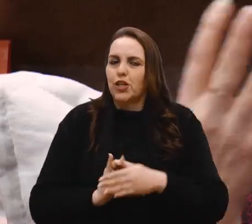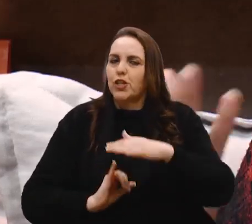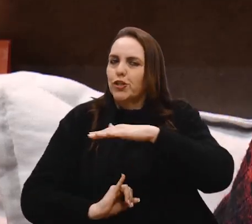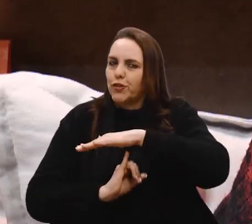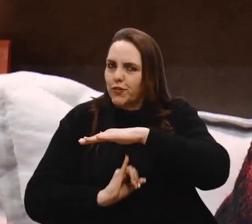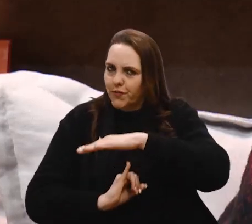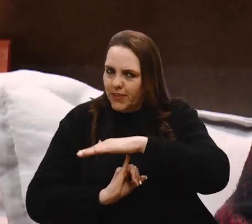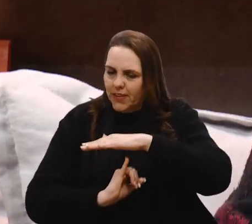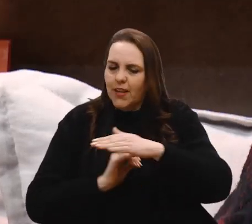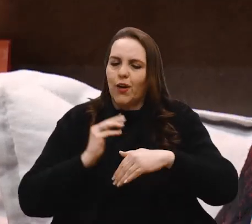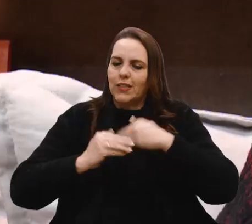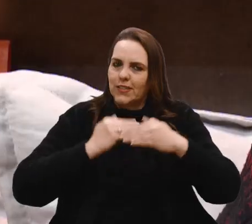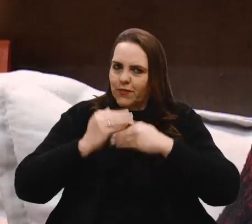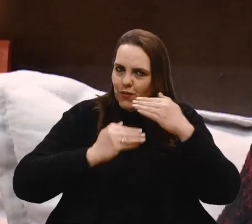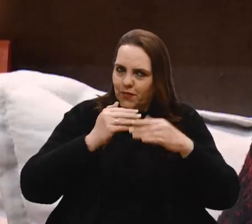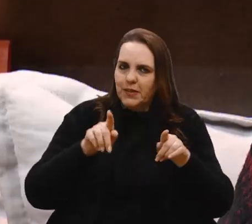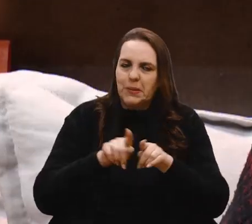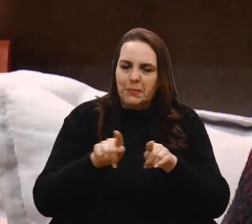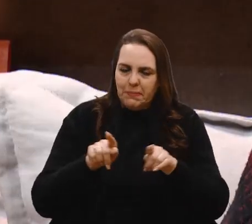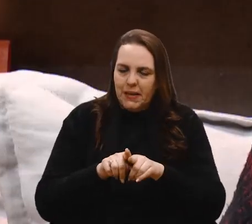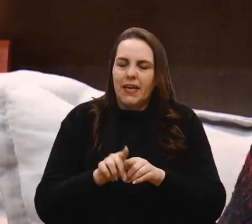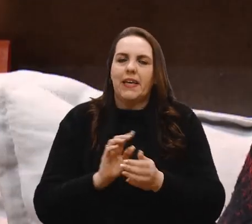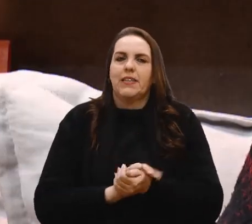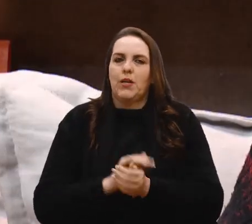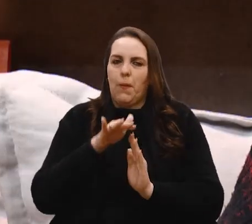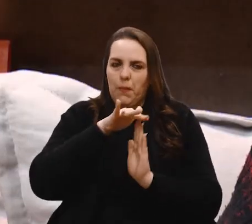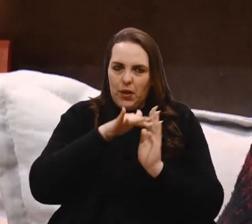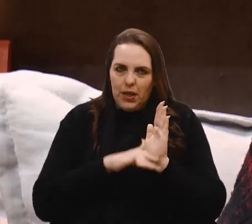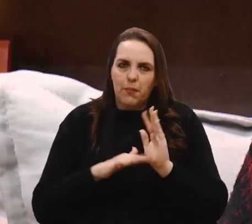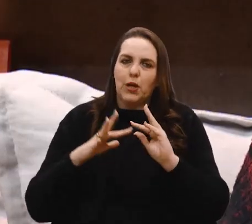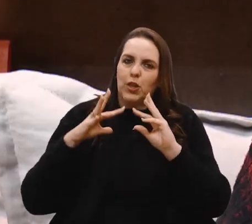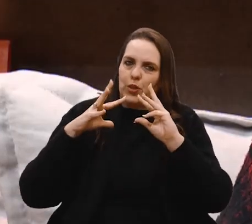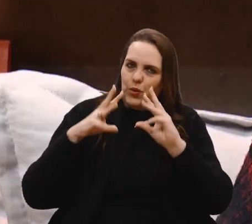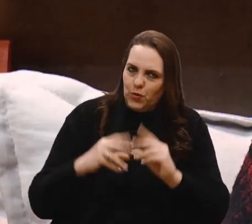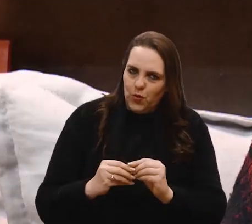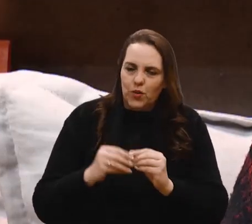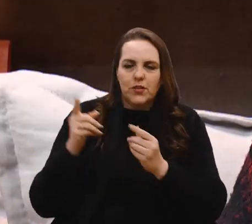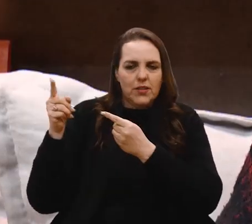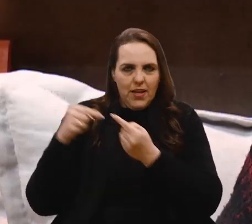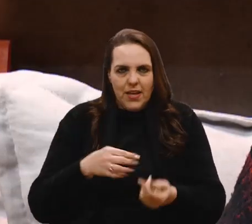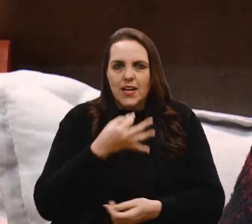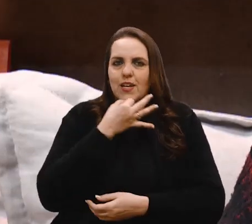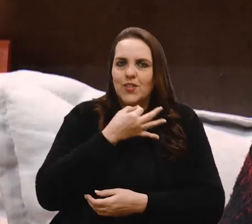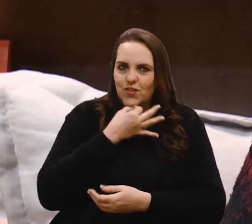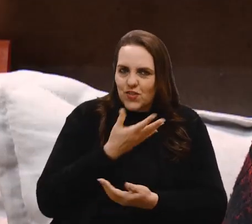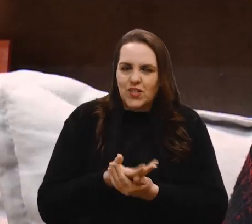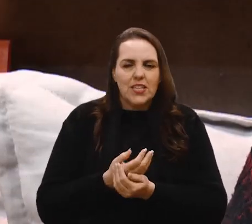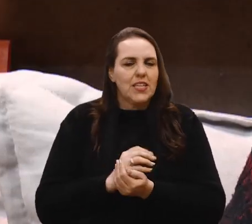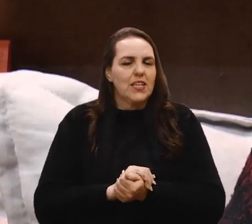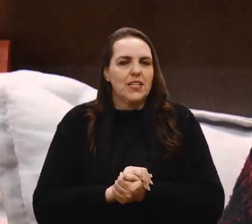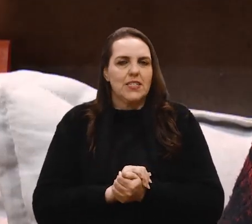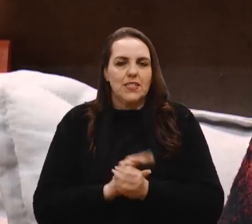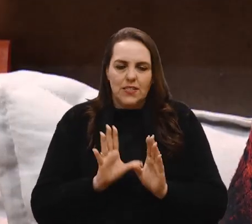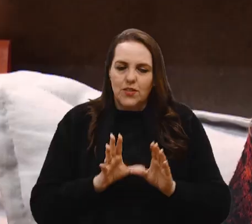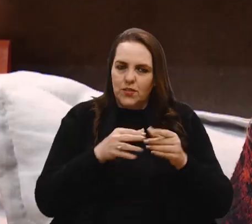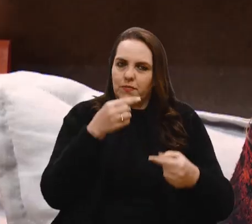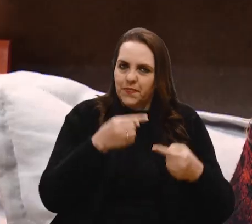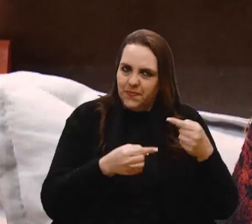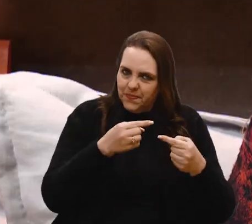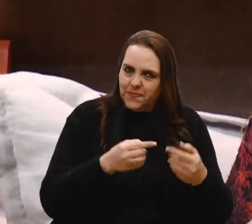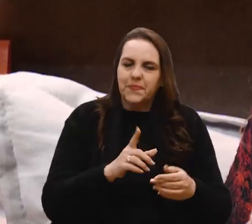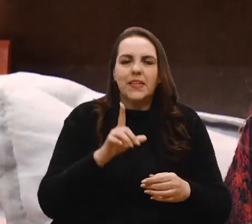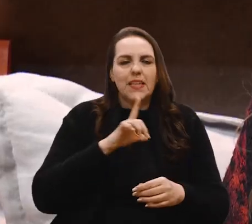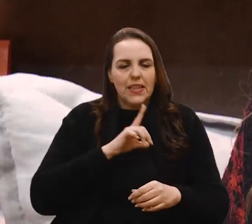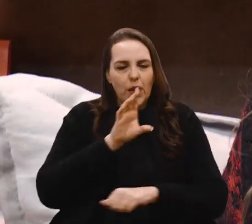Federal, foi desenvolvido até nesse programa todo, né? Que veio a Caxias e tudo mais, né? Da Frente Parlamentar.